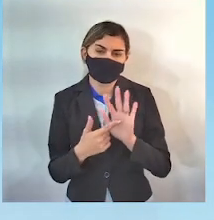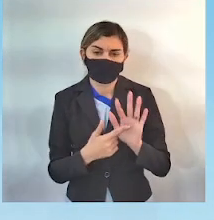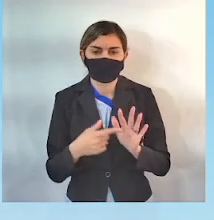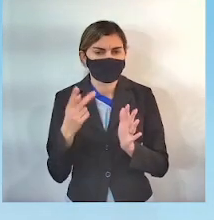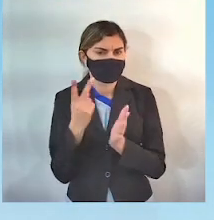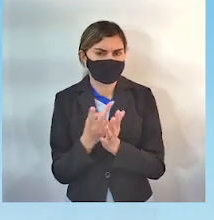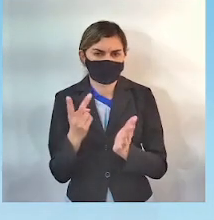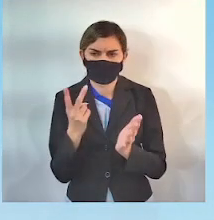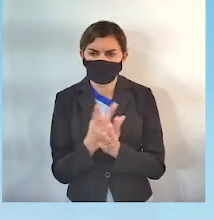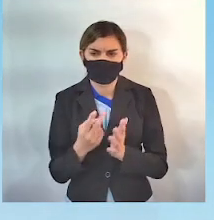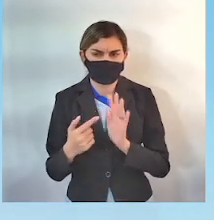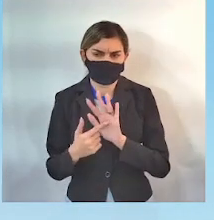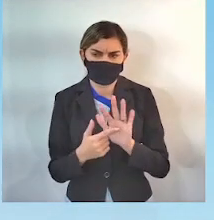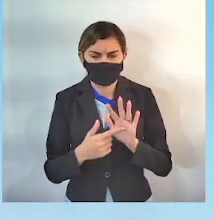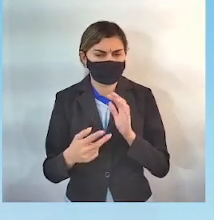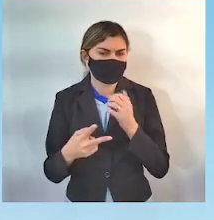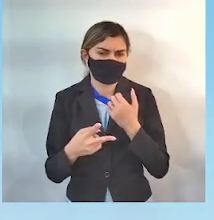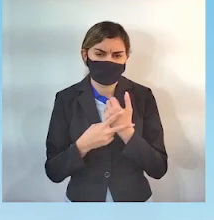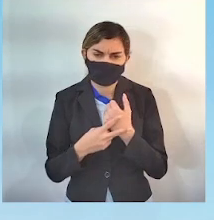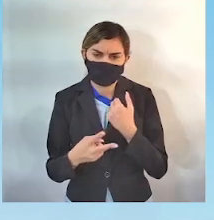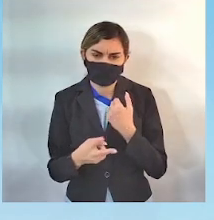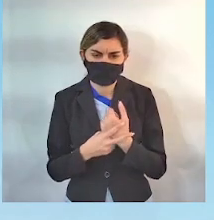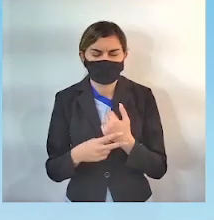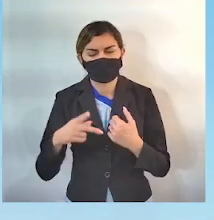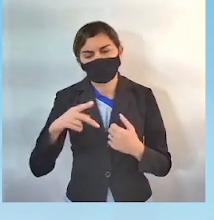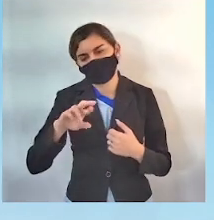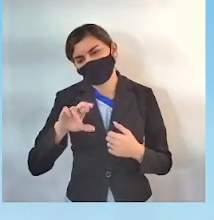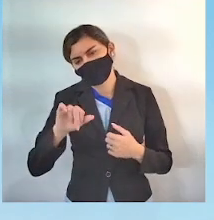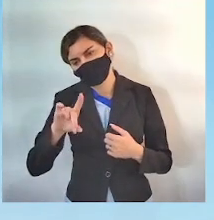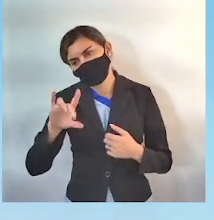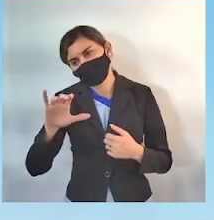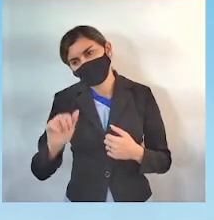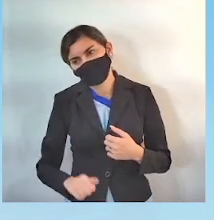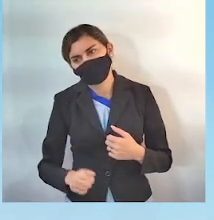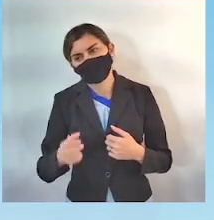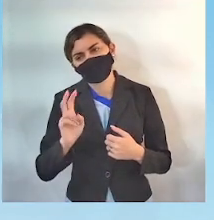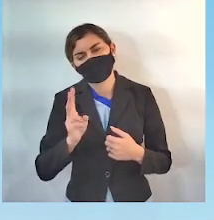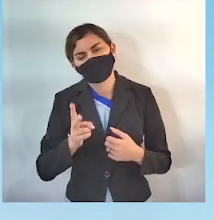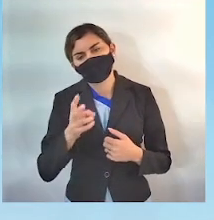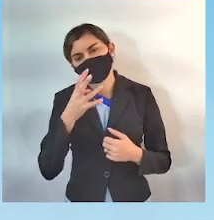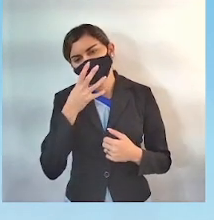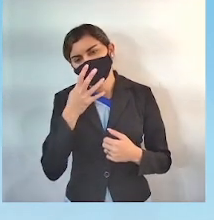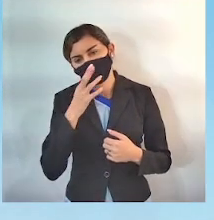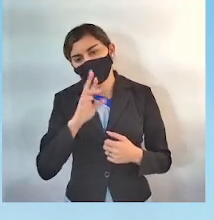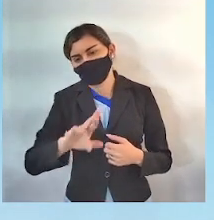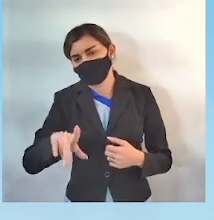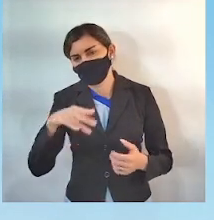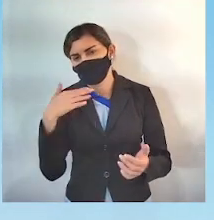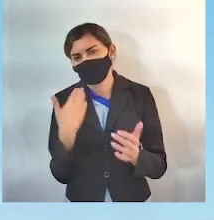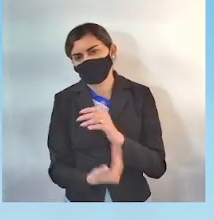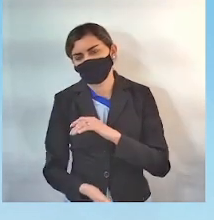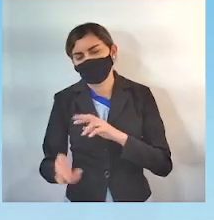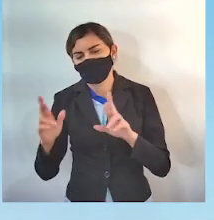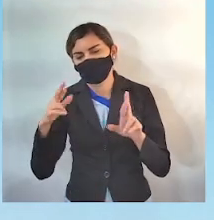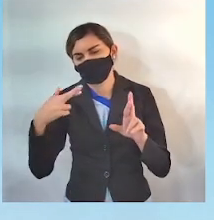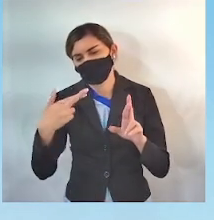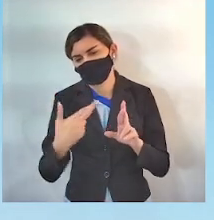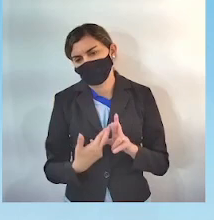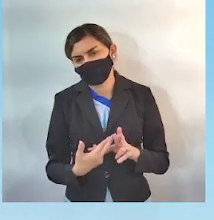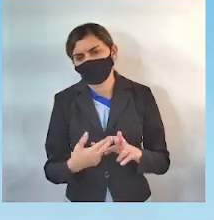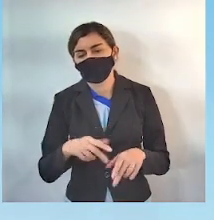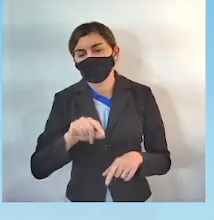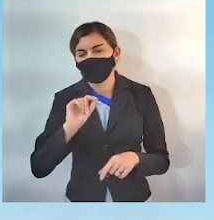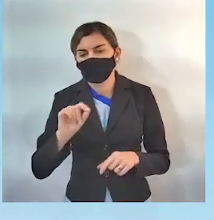sempre pós-posto ao verbo, na parte do predicado. Então, sempre prestar atenção. É a questão de não perder a referenciação, ou seja, de